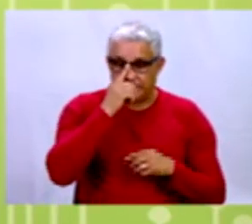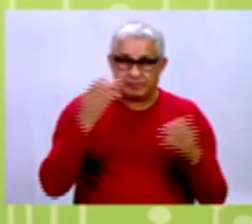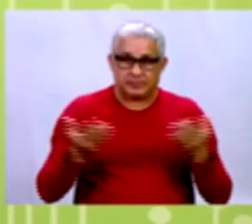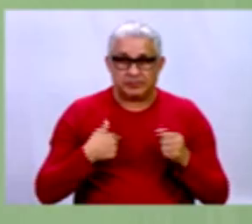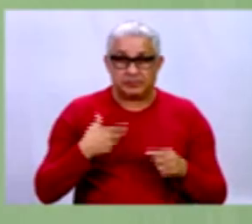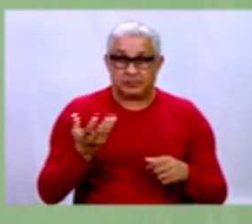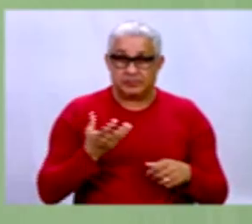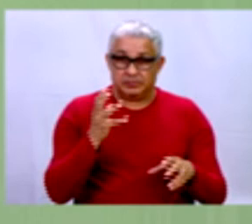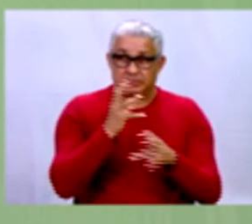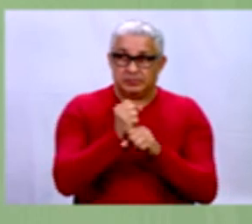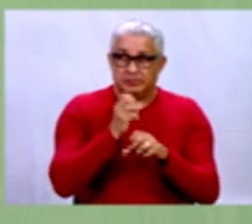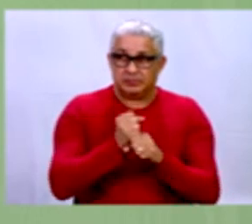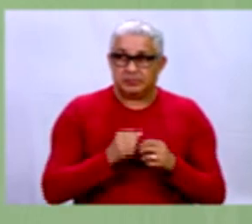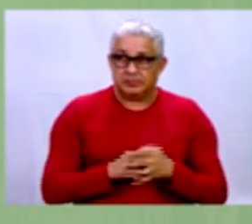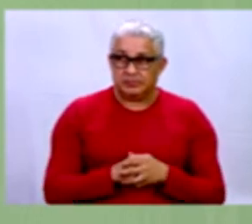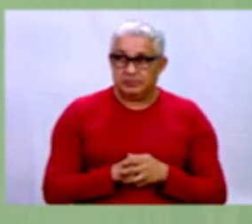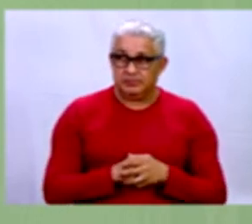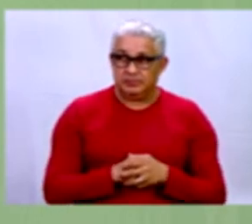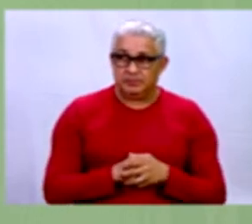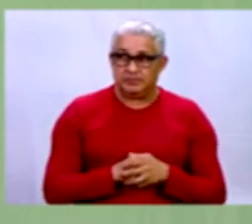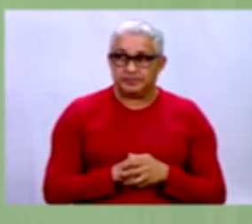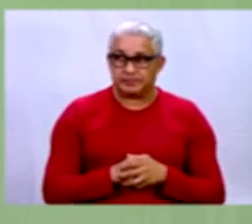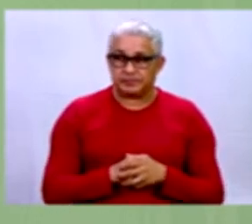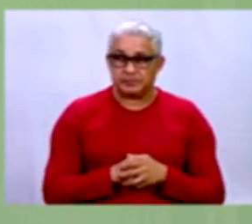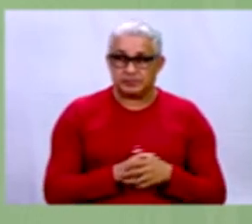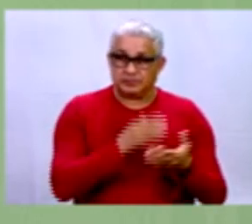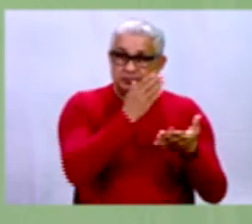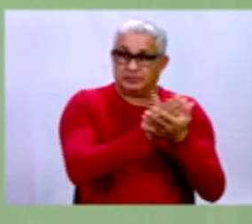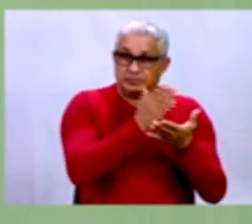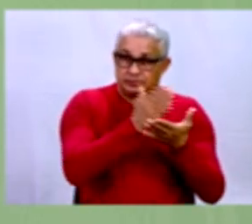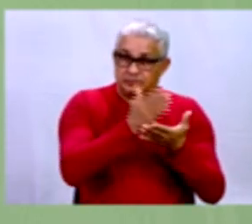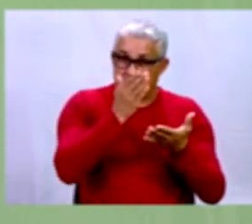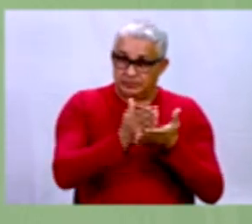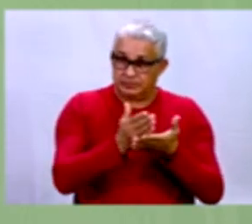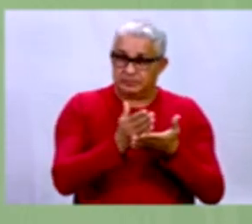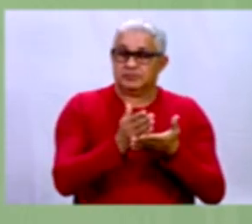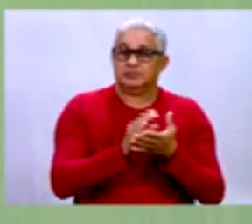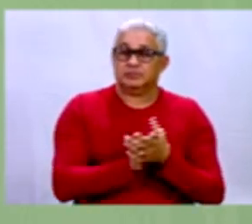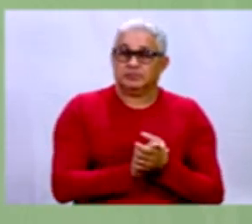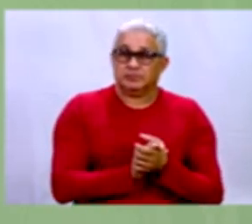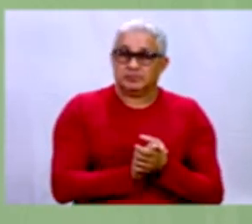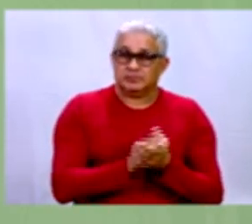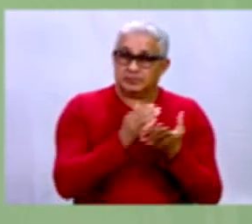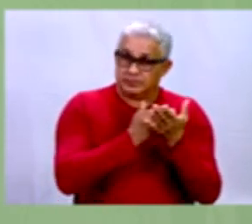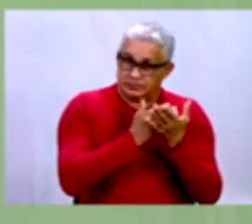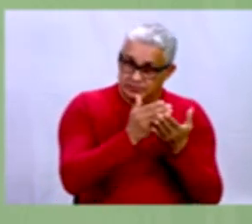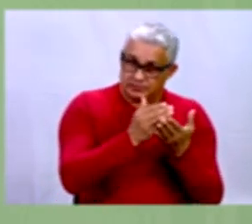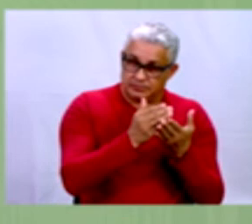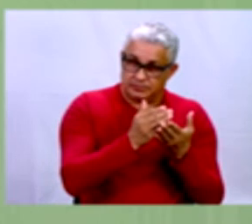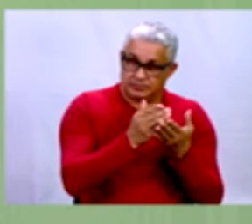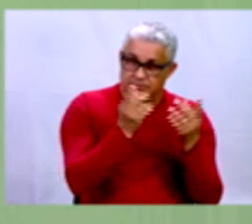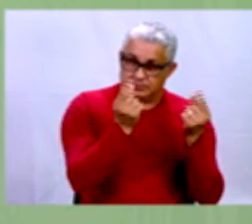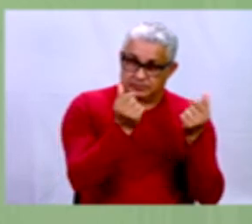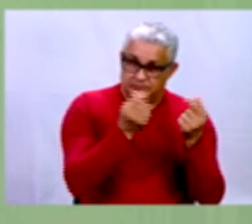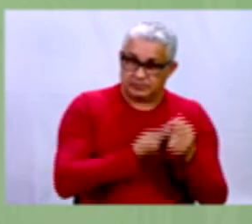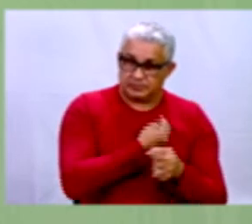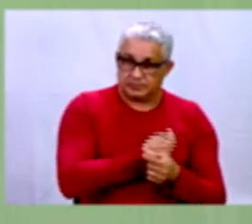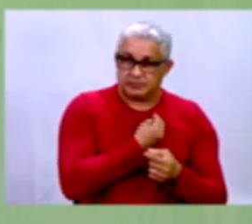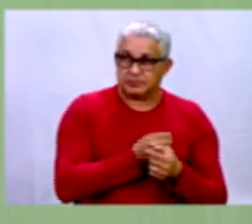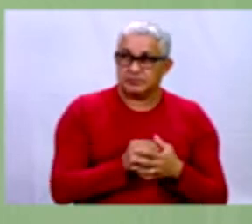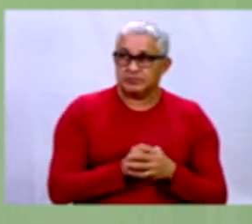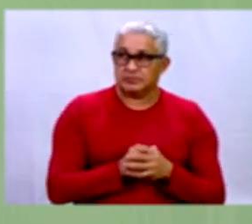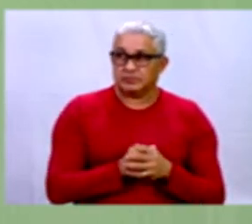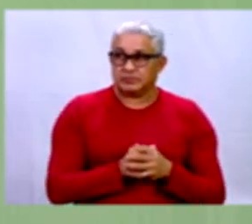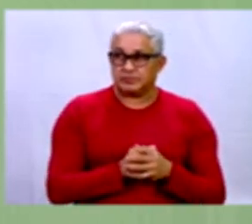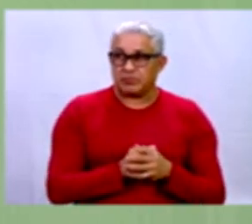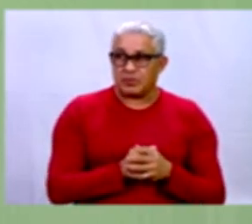quero fazer o cálculo das prestações periódicas a partir do valor presente. Olha as informações que eu